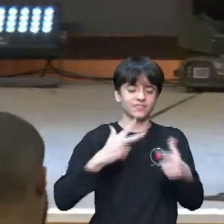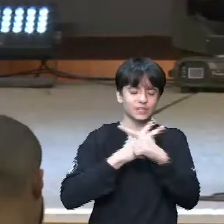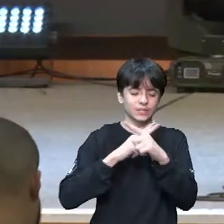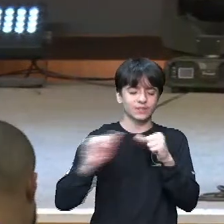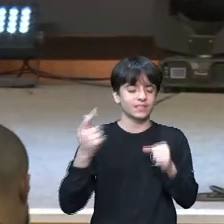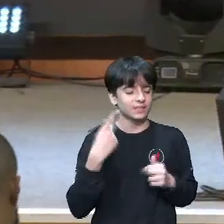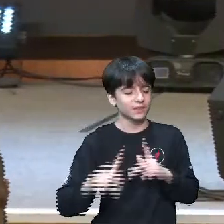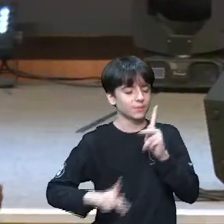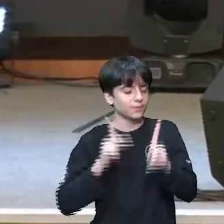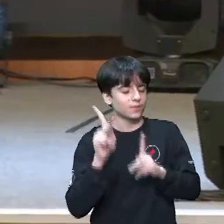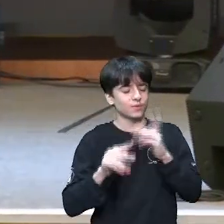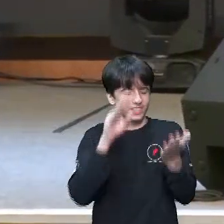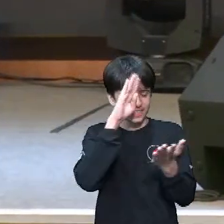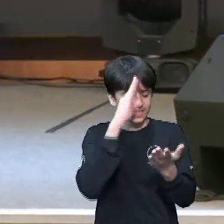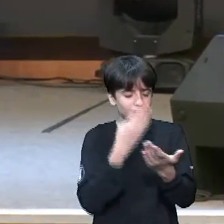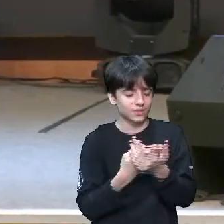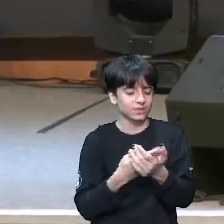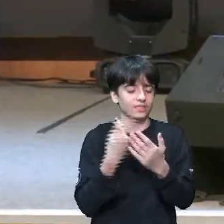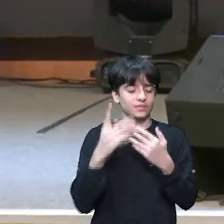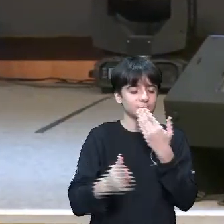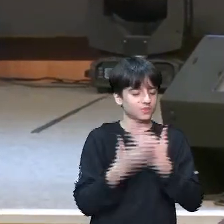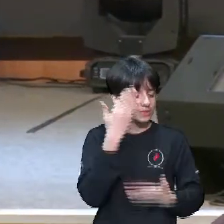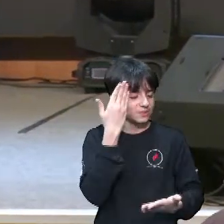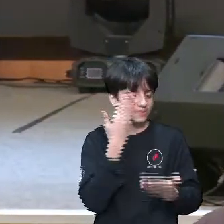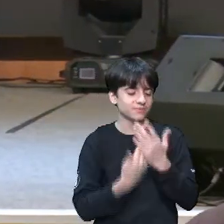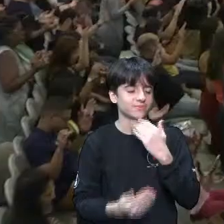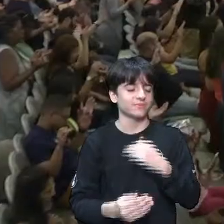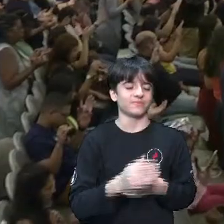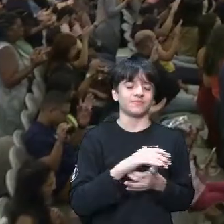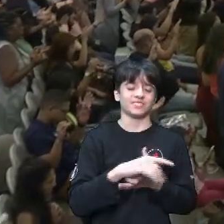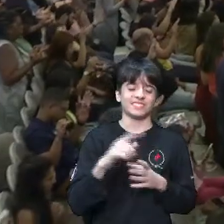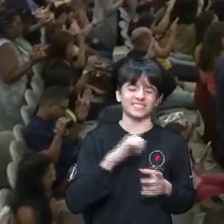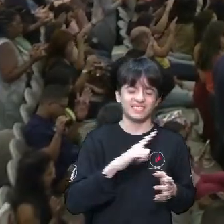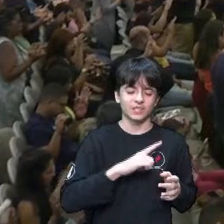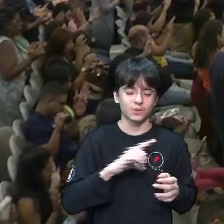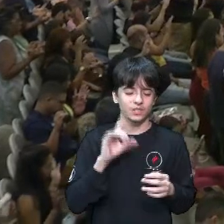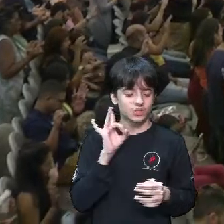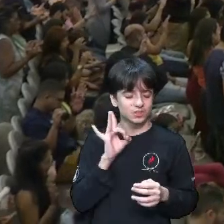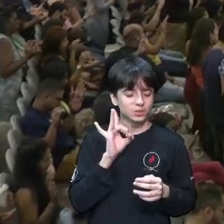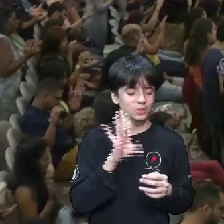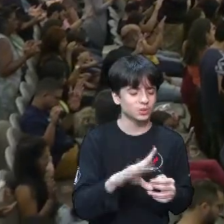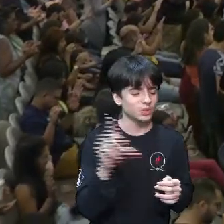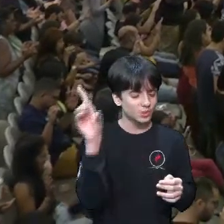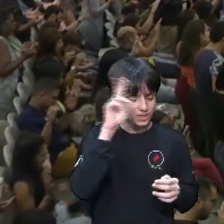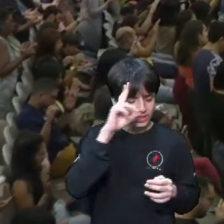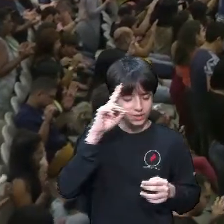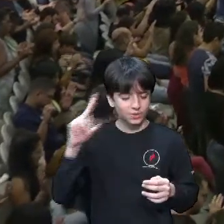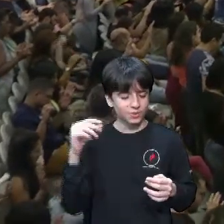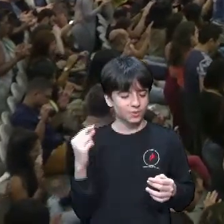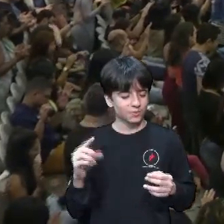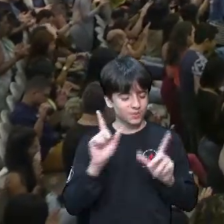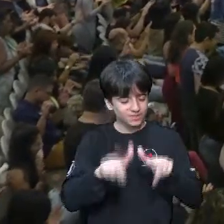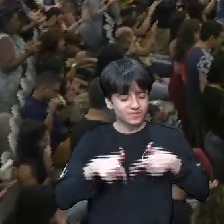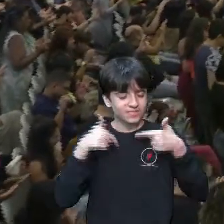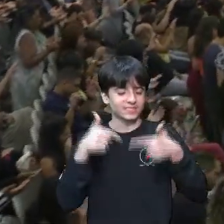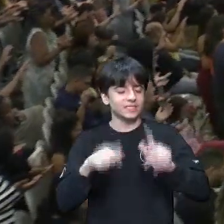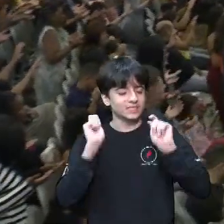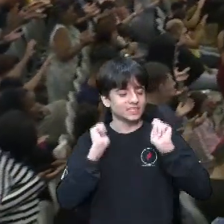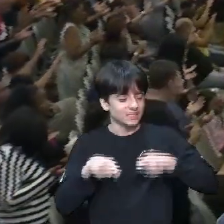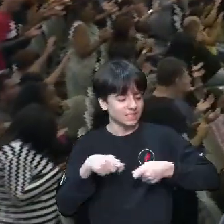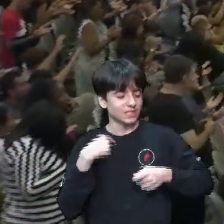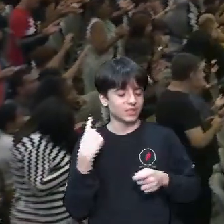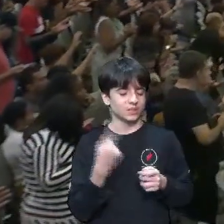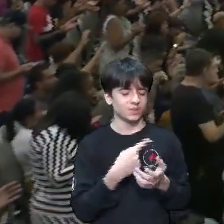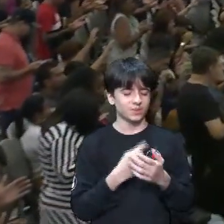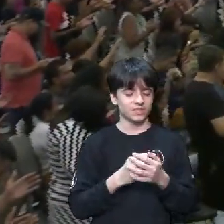povo, Senhor, crendo que nas Tuas mãos está aquilo que só o Senhor pode nos dar, aquilo, Senhor, que nós não podemos